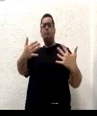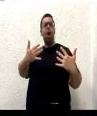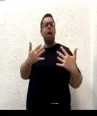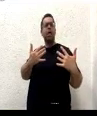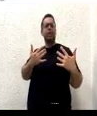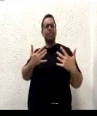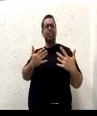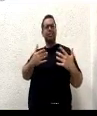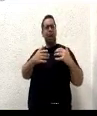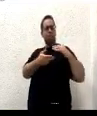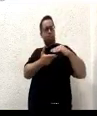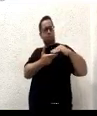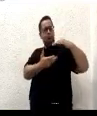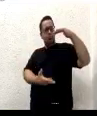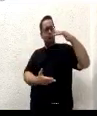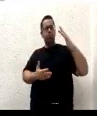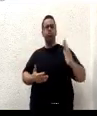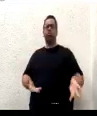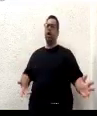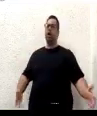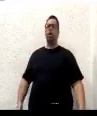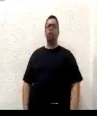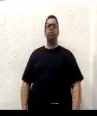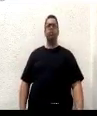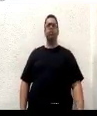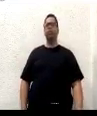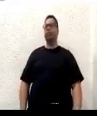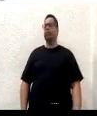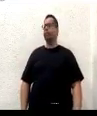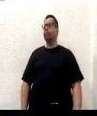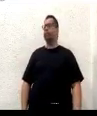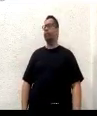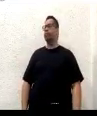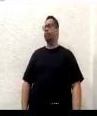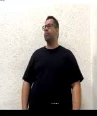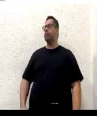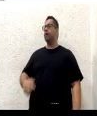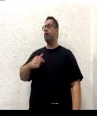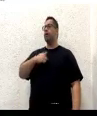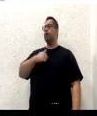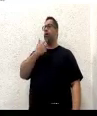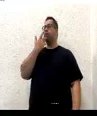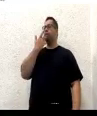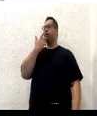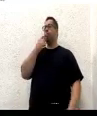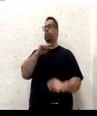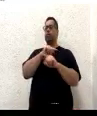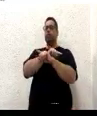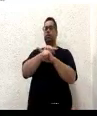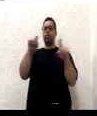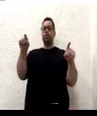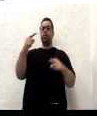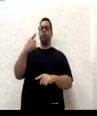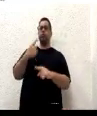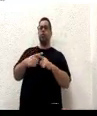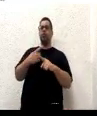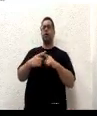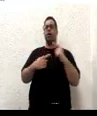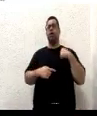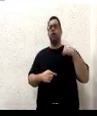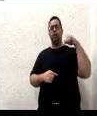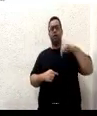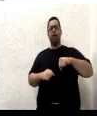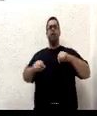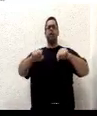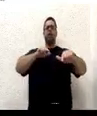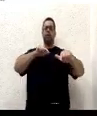Limeira? Bom, é isso, eu deixo aí para o povo escutar e ver que a gente está aqui trabalhando, todos os vereadores